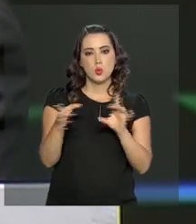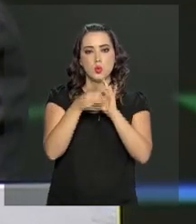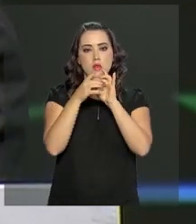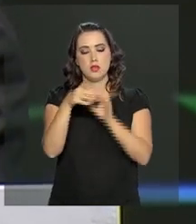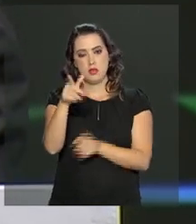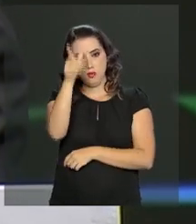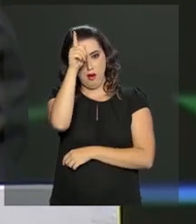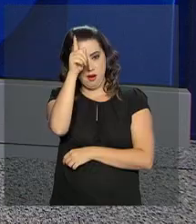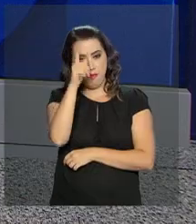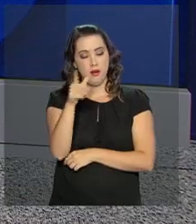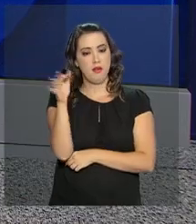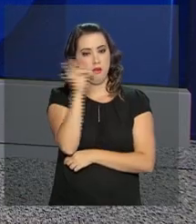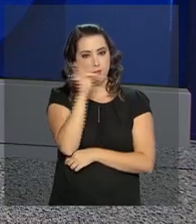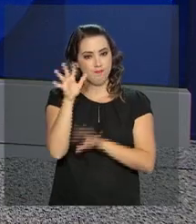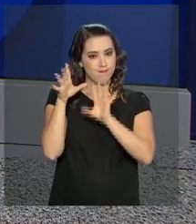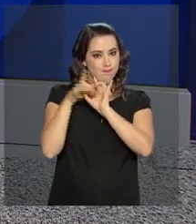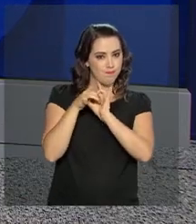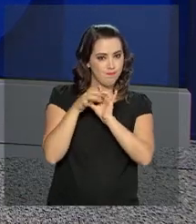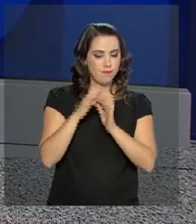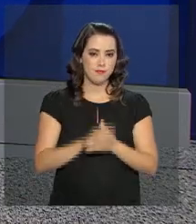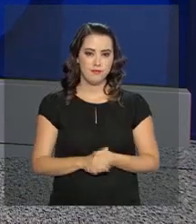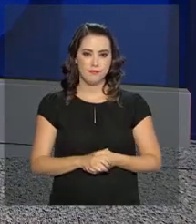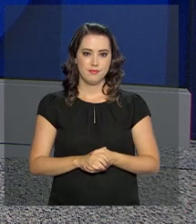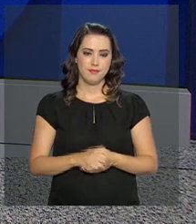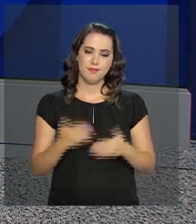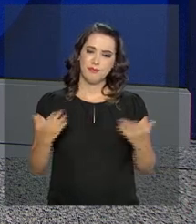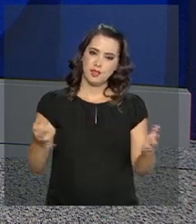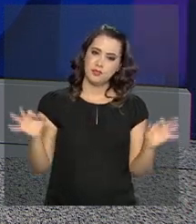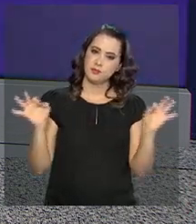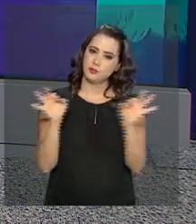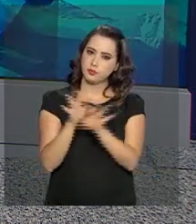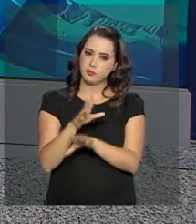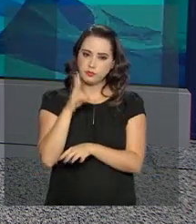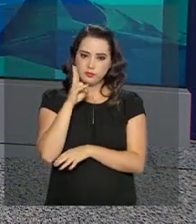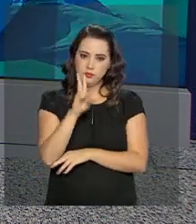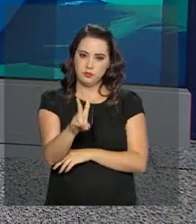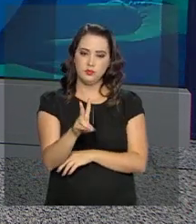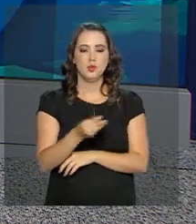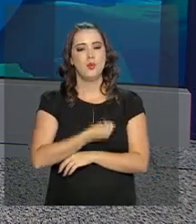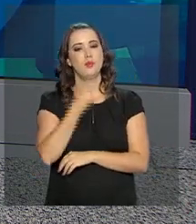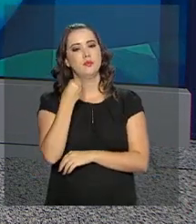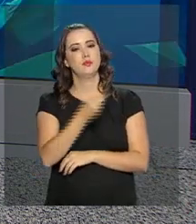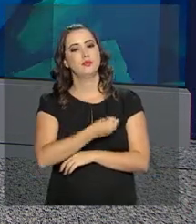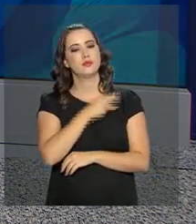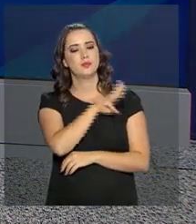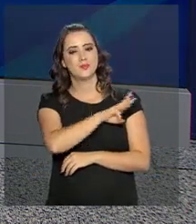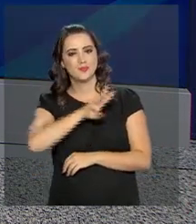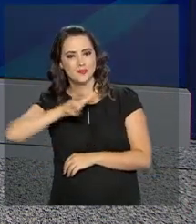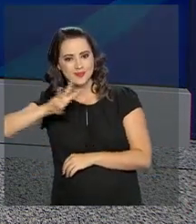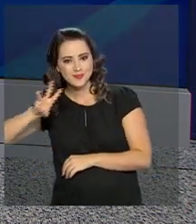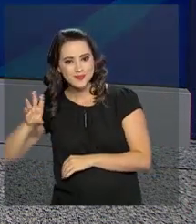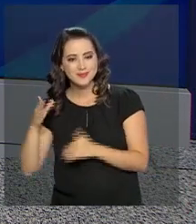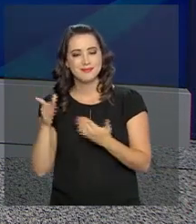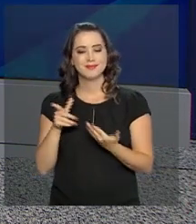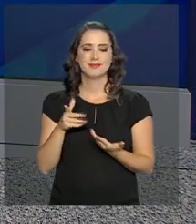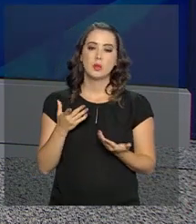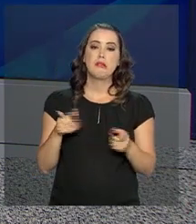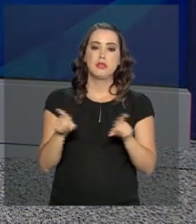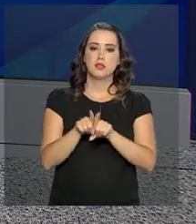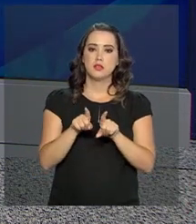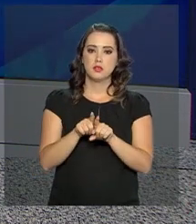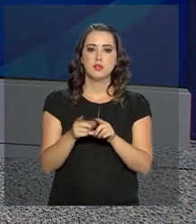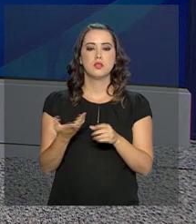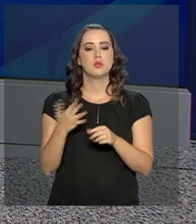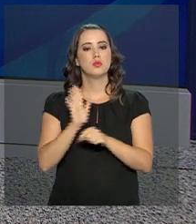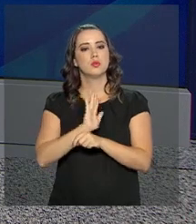Alemanha e da França unidos. Nós ficamos por aqui. Você acompanha a nossa programação ao vivo pelo site da NBR.